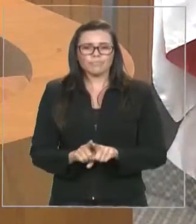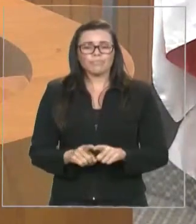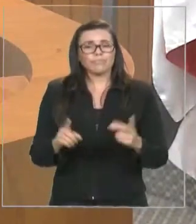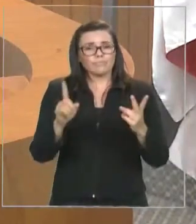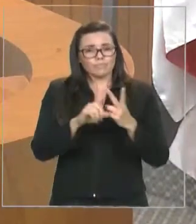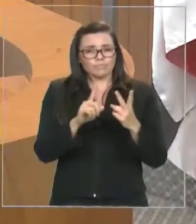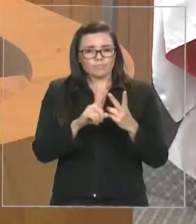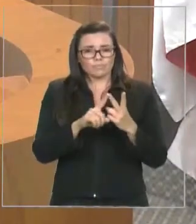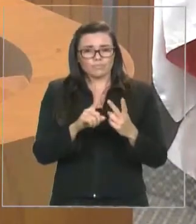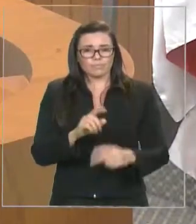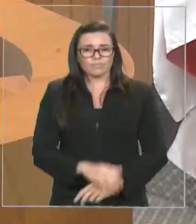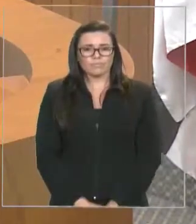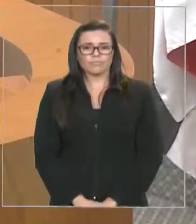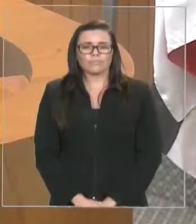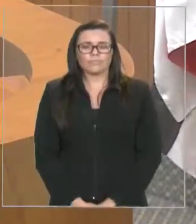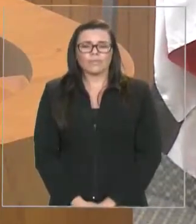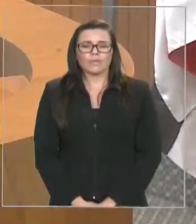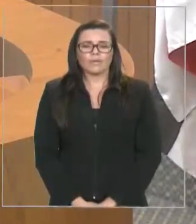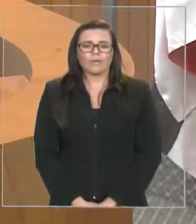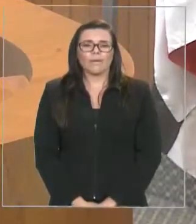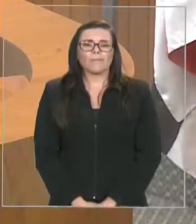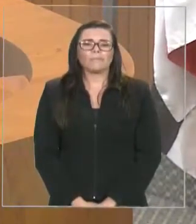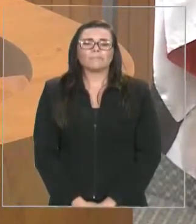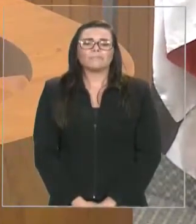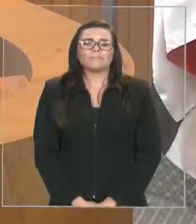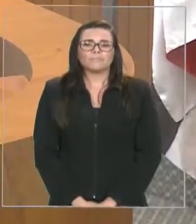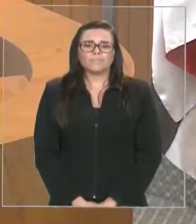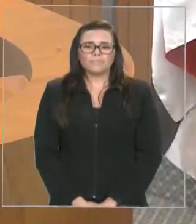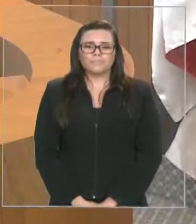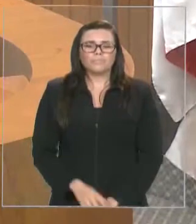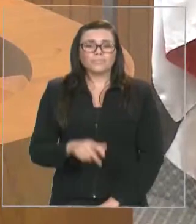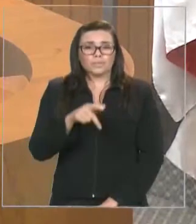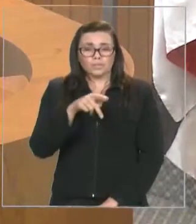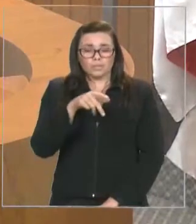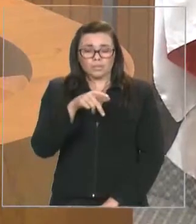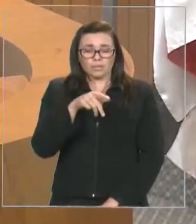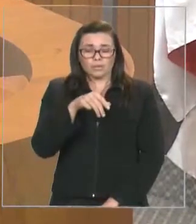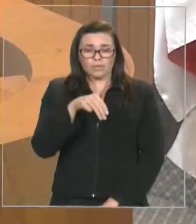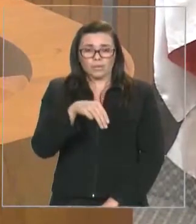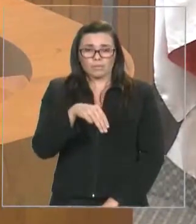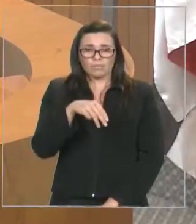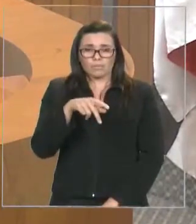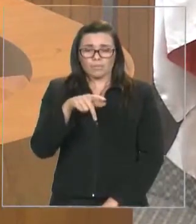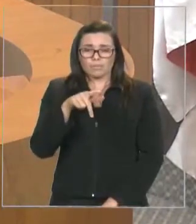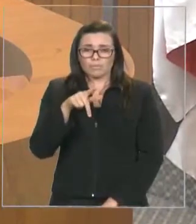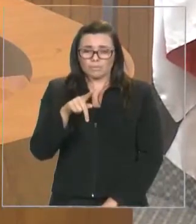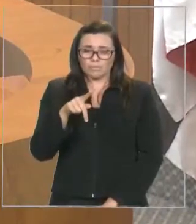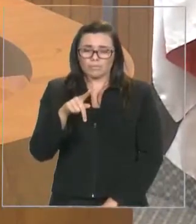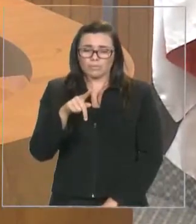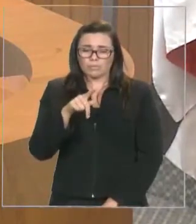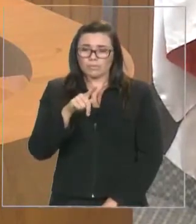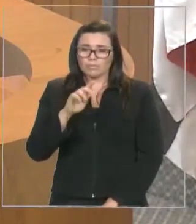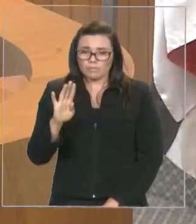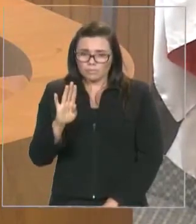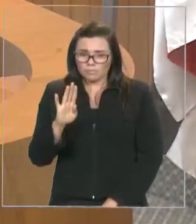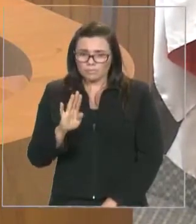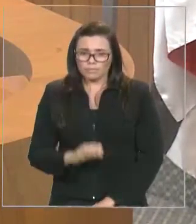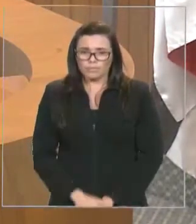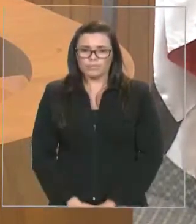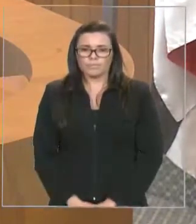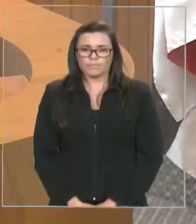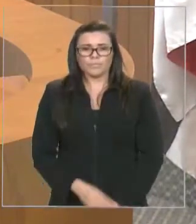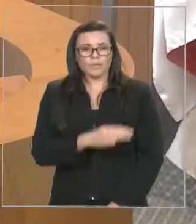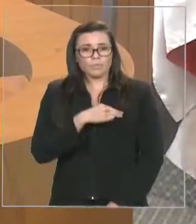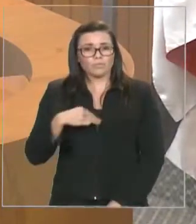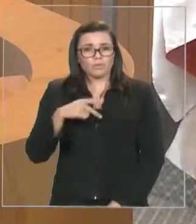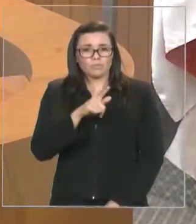aos municípios que porventura o Banco do Brasil, a agência do Banco do Brasil de Açailândia atenda, faça pagamentos lá, para que faça